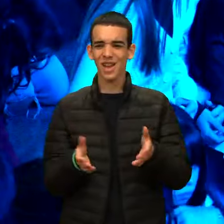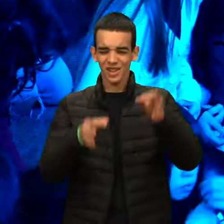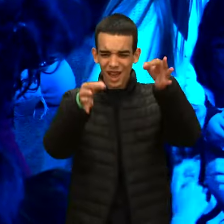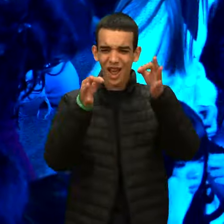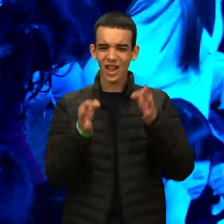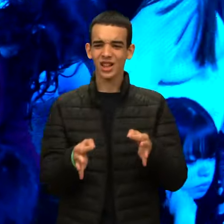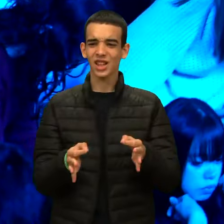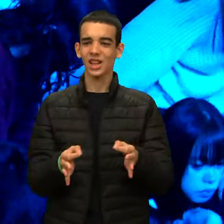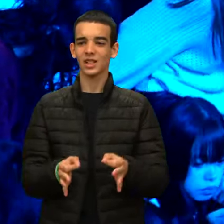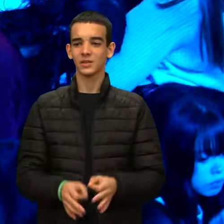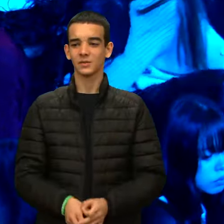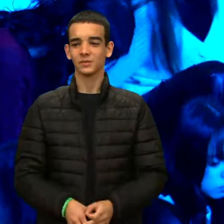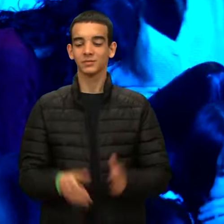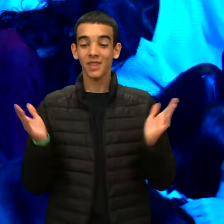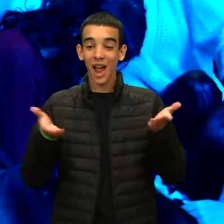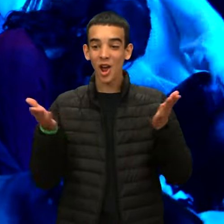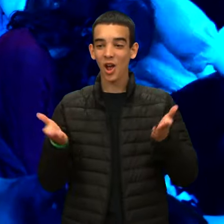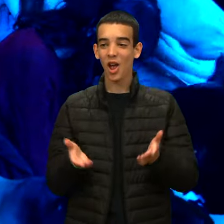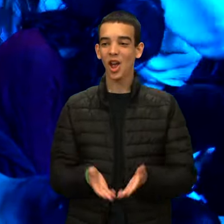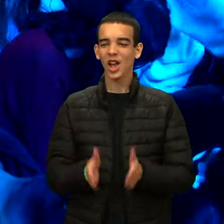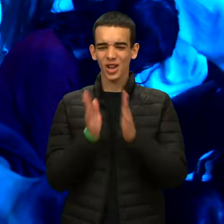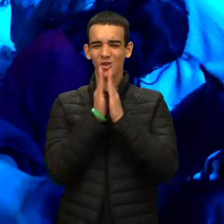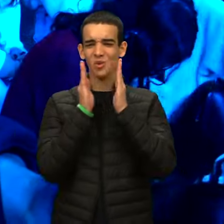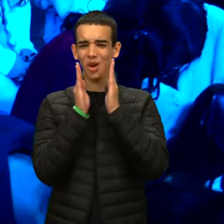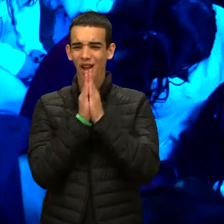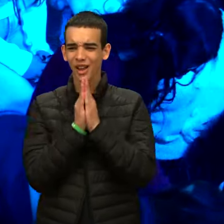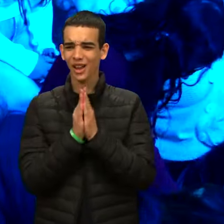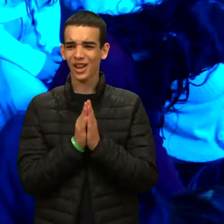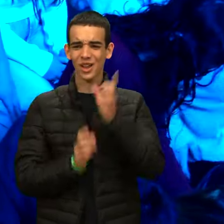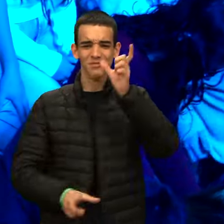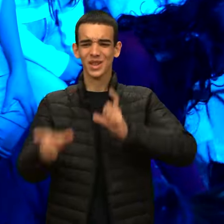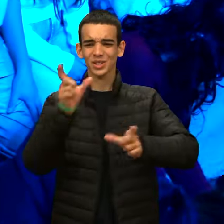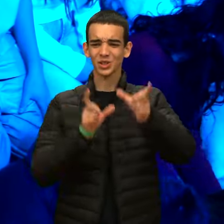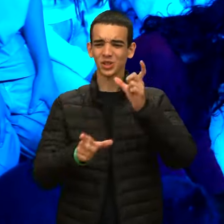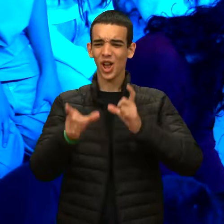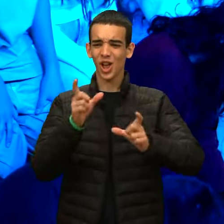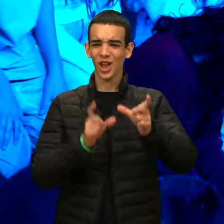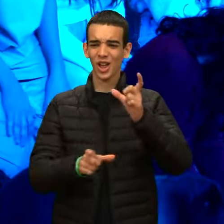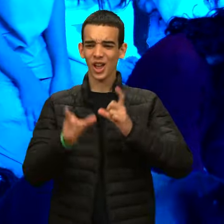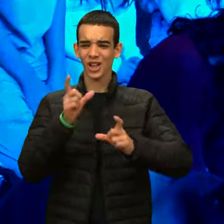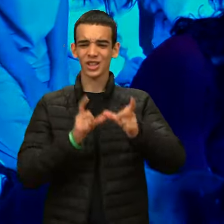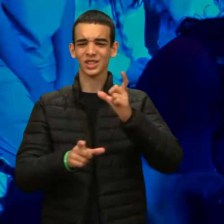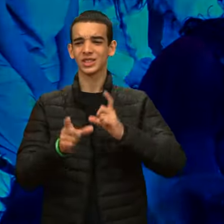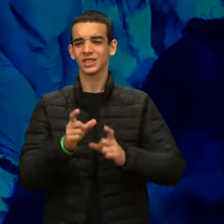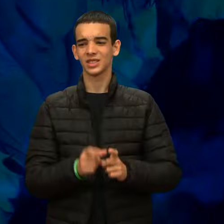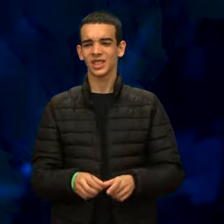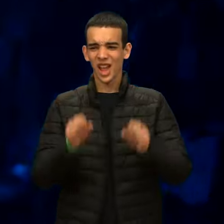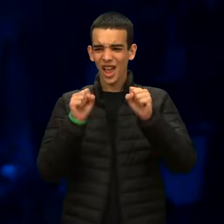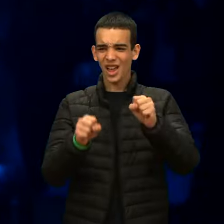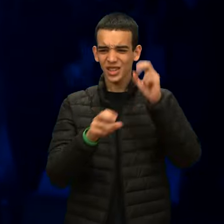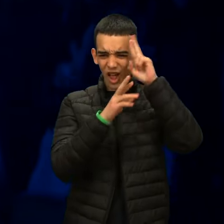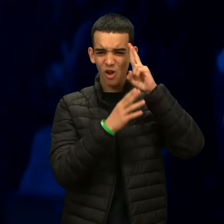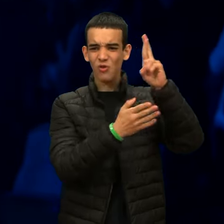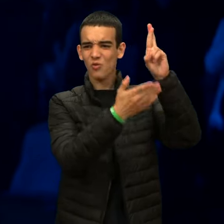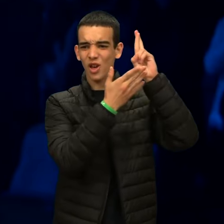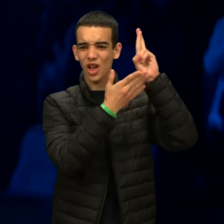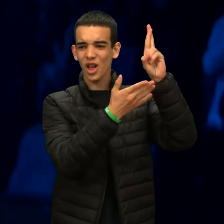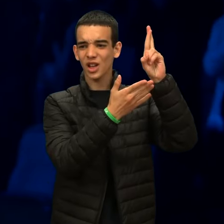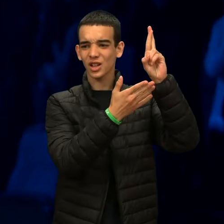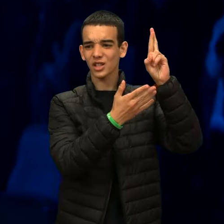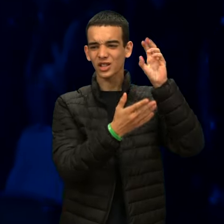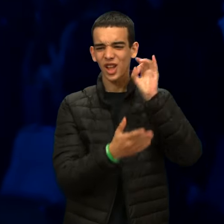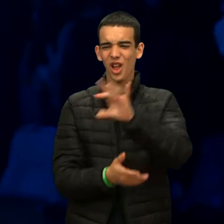essas pessoas. Começa a orar para que essas pessoas possam ser tocadas pelo Senhor e que essa decisão